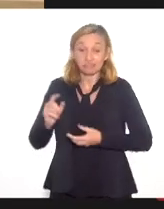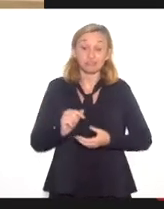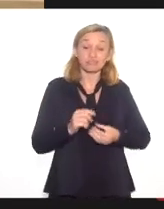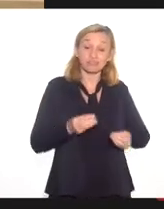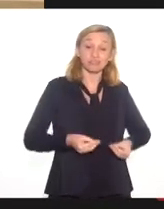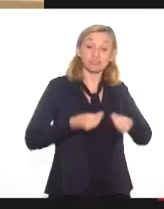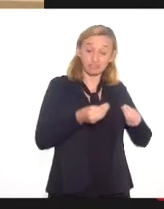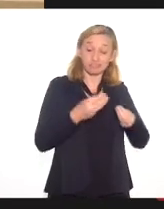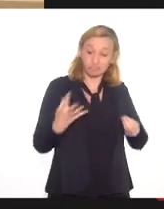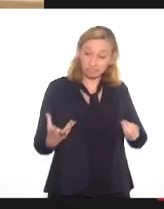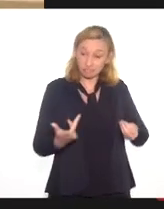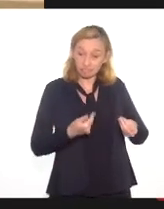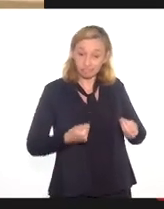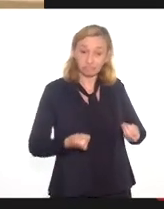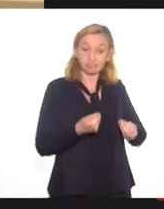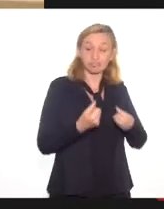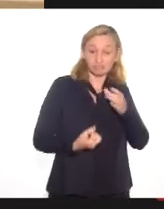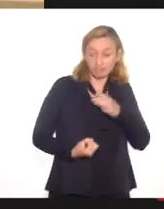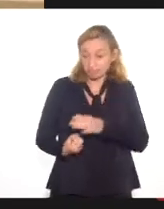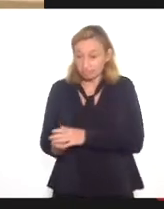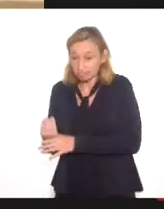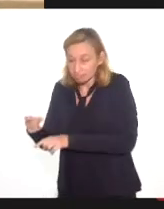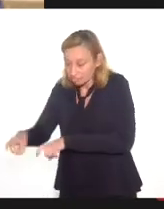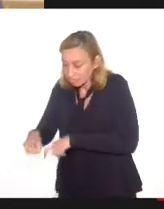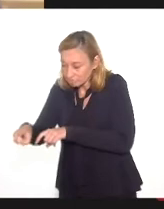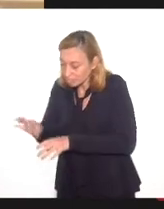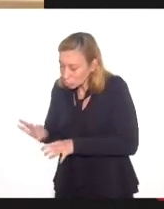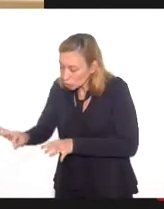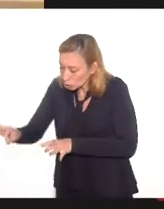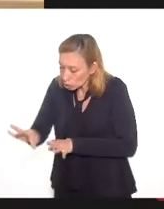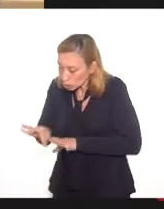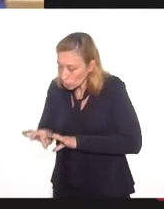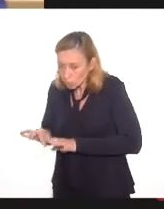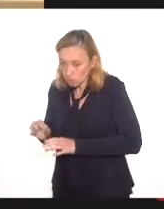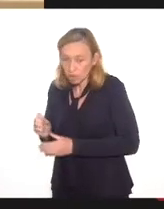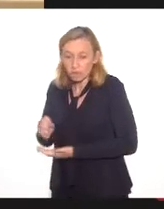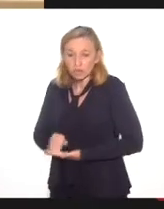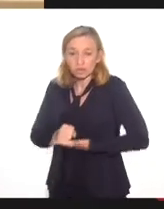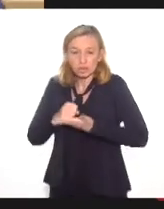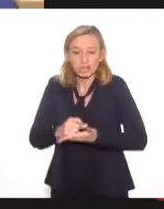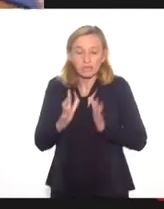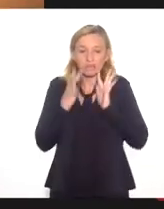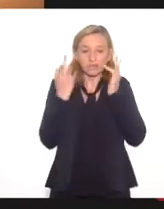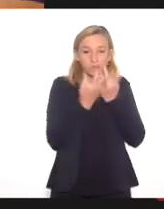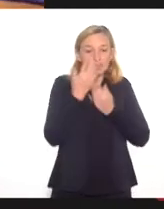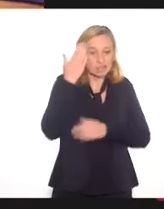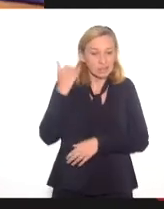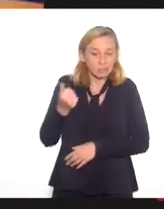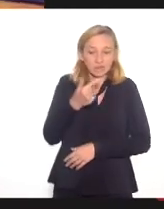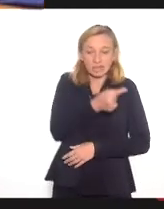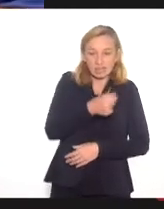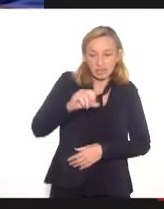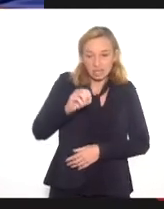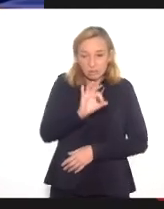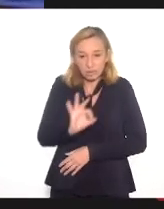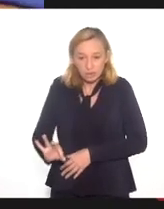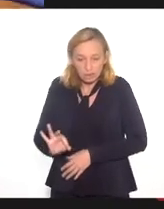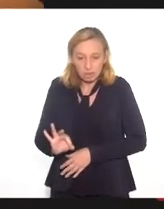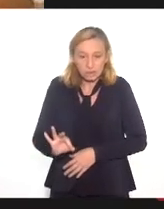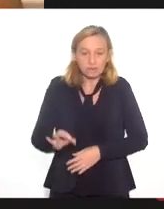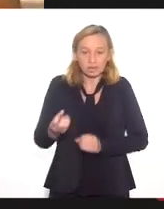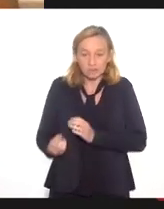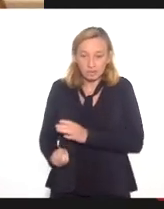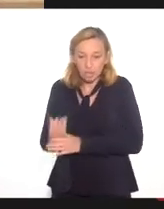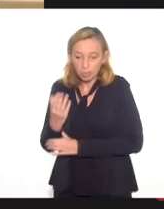de plantar de colher de sustentar famílias inteiras a gente sabe que 70% da